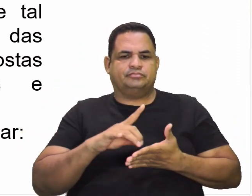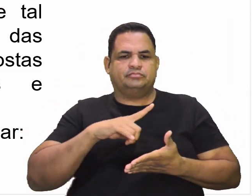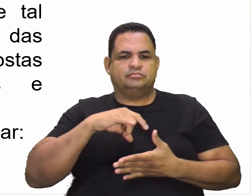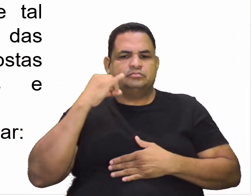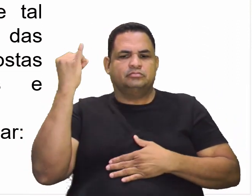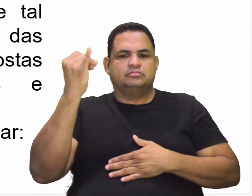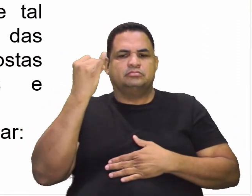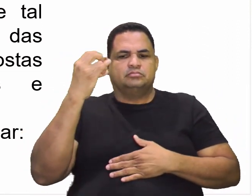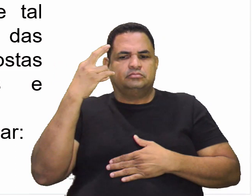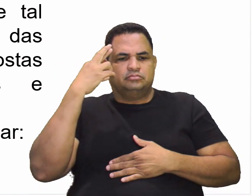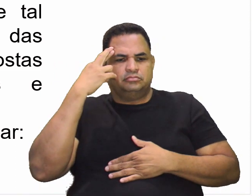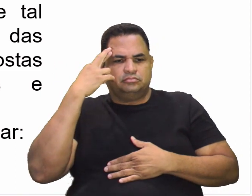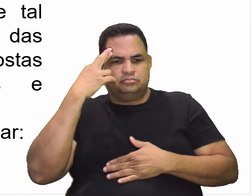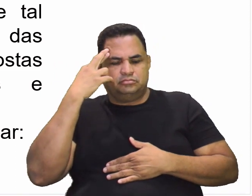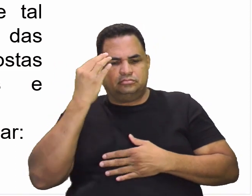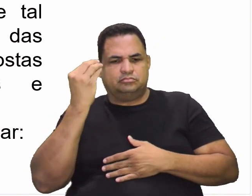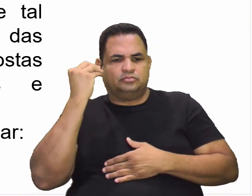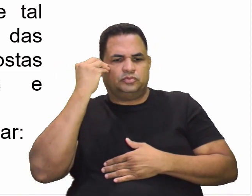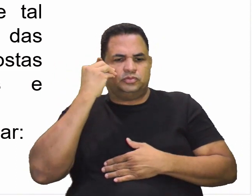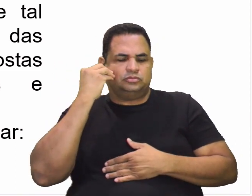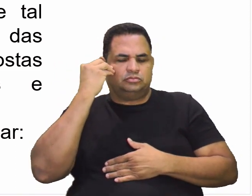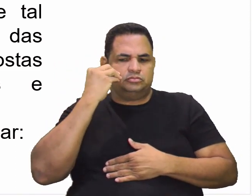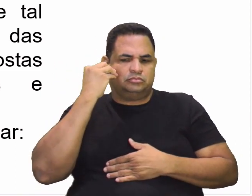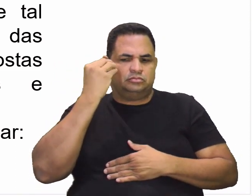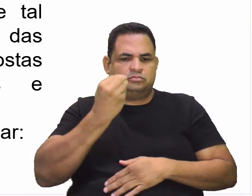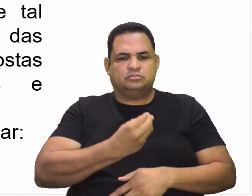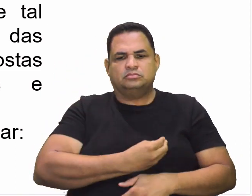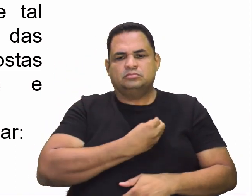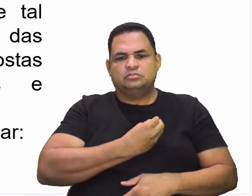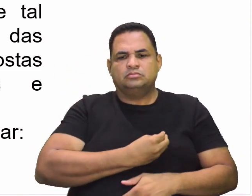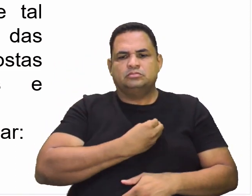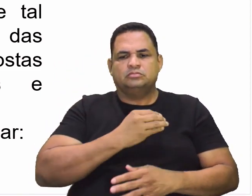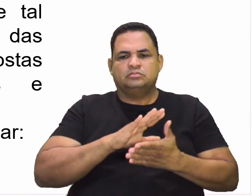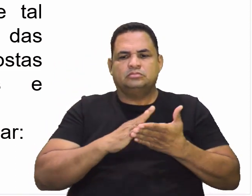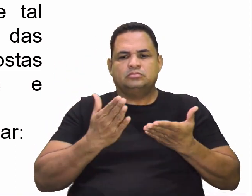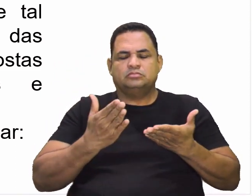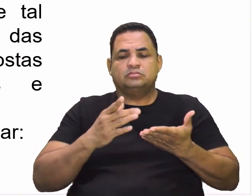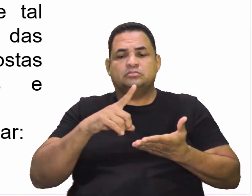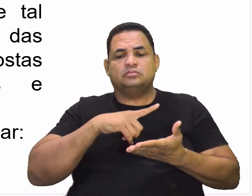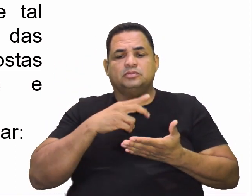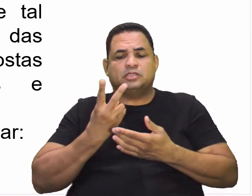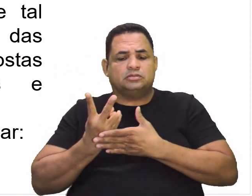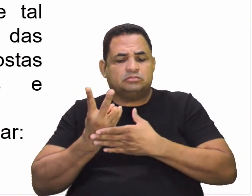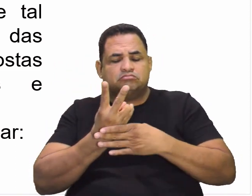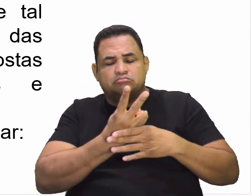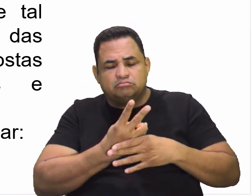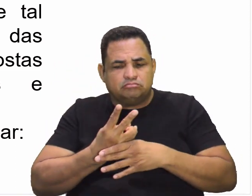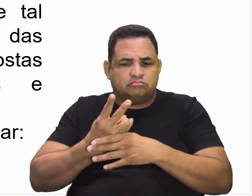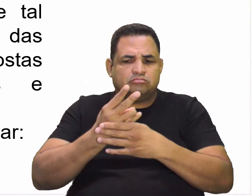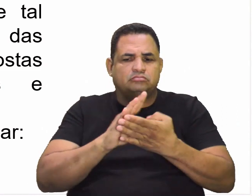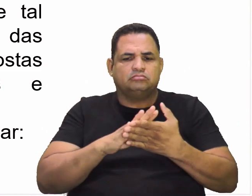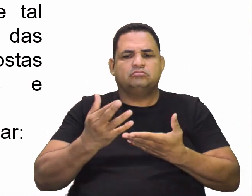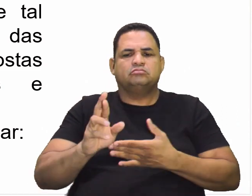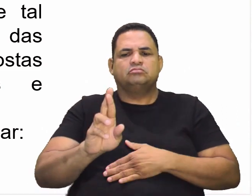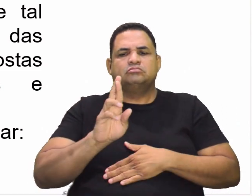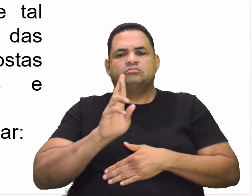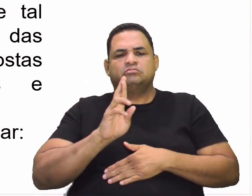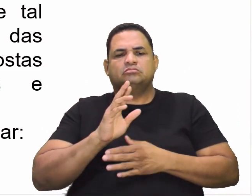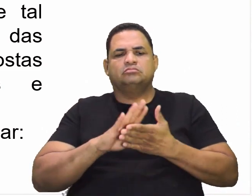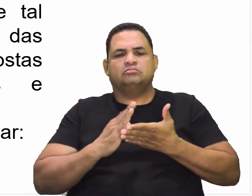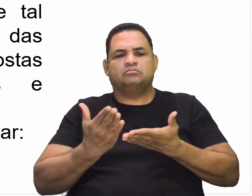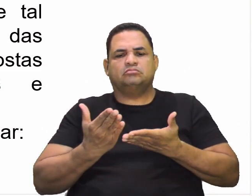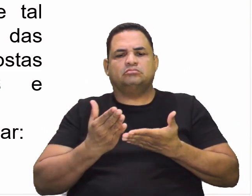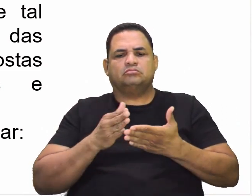grande importância na reflexão das experiências vividas e na obtenção de respostas